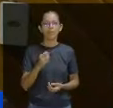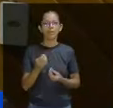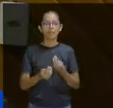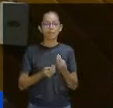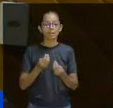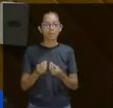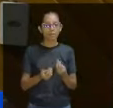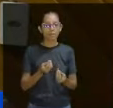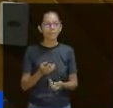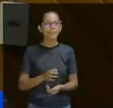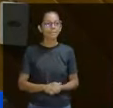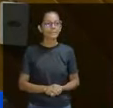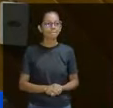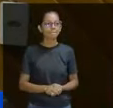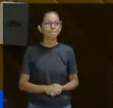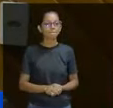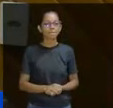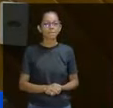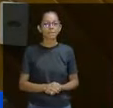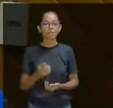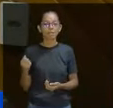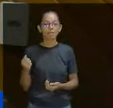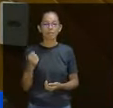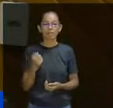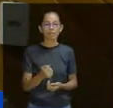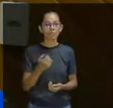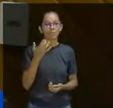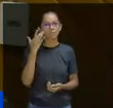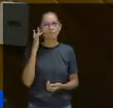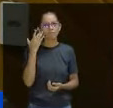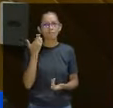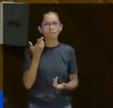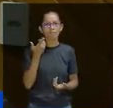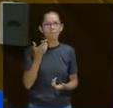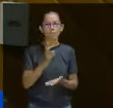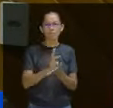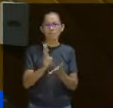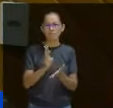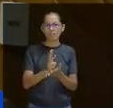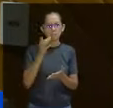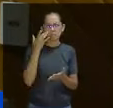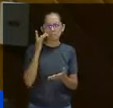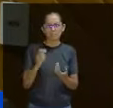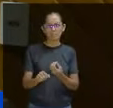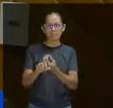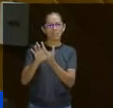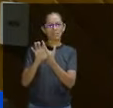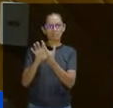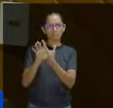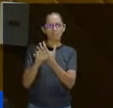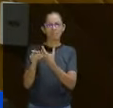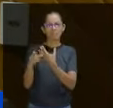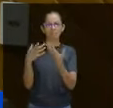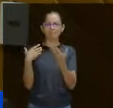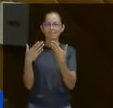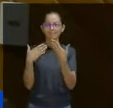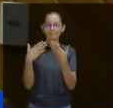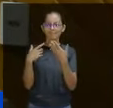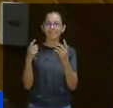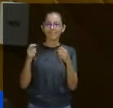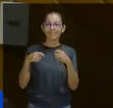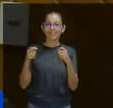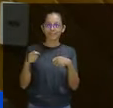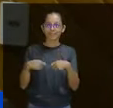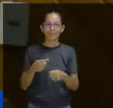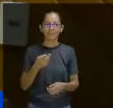aí com vocês. Ela entrou, acho que foi o WhatsApp, online, alguma coisa. Eu sei que ela deu gostaria muito